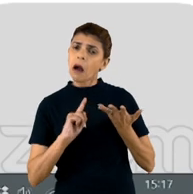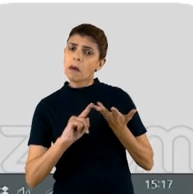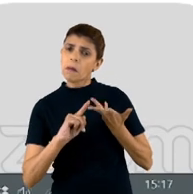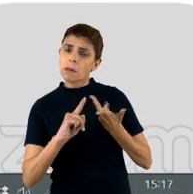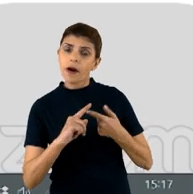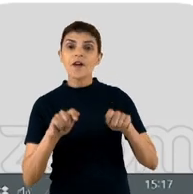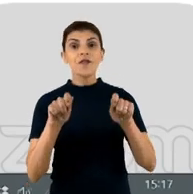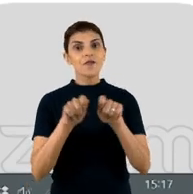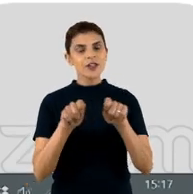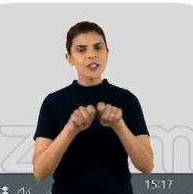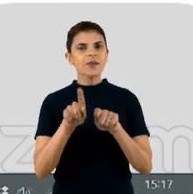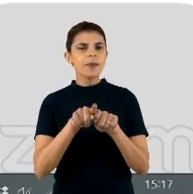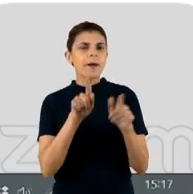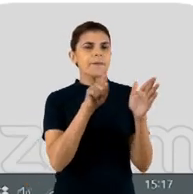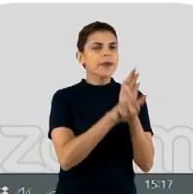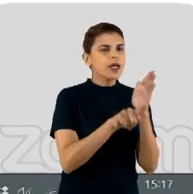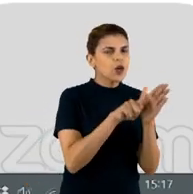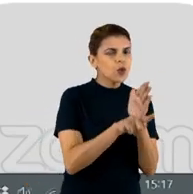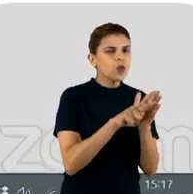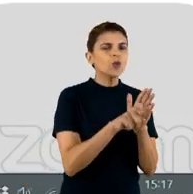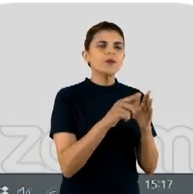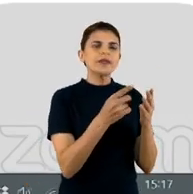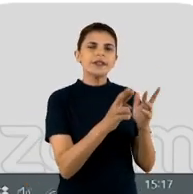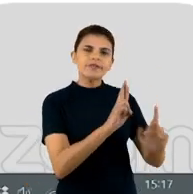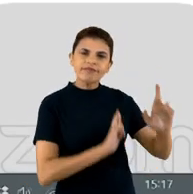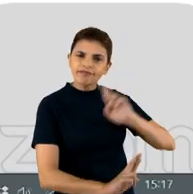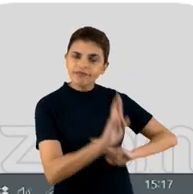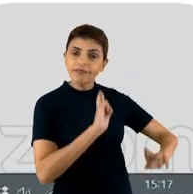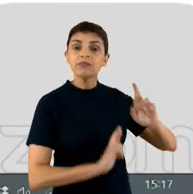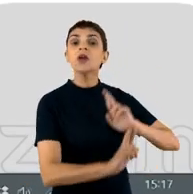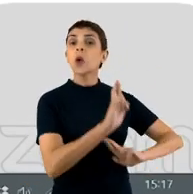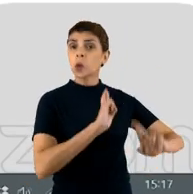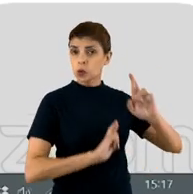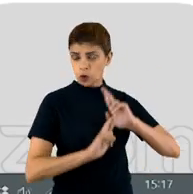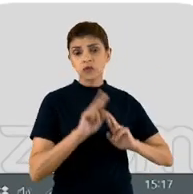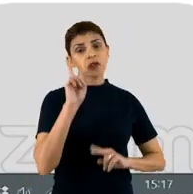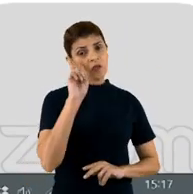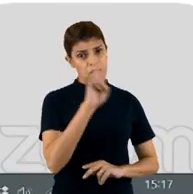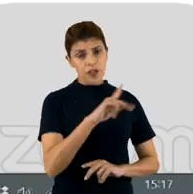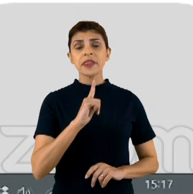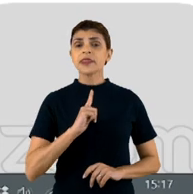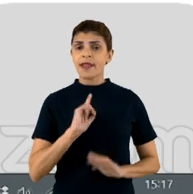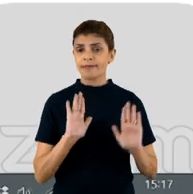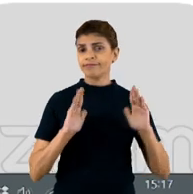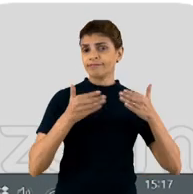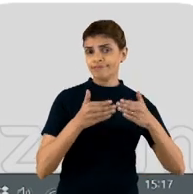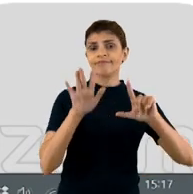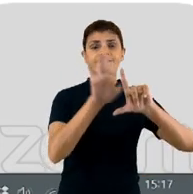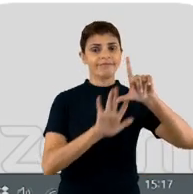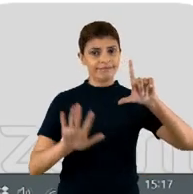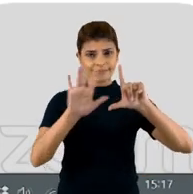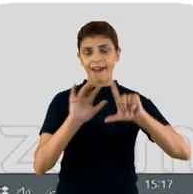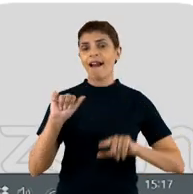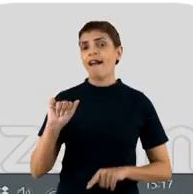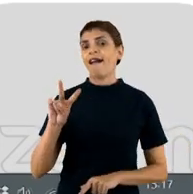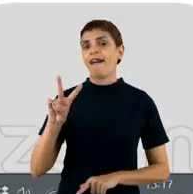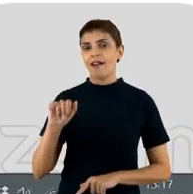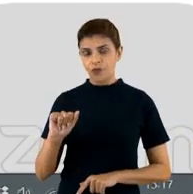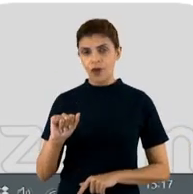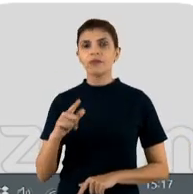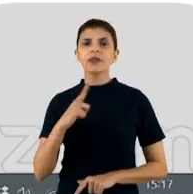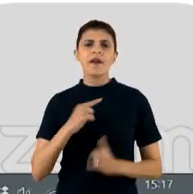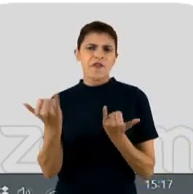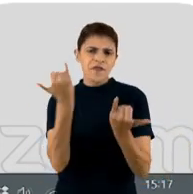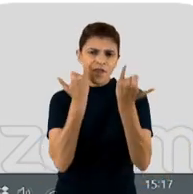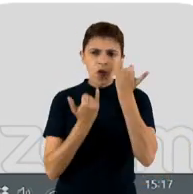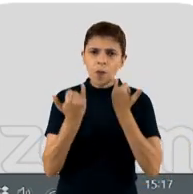nós então fizemos umas enquetes diagnósticas, né? Os resultados podem ser vistos aqui no AVA, inclusive, né?